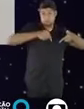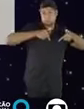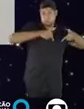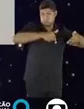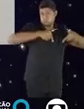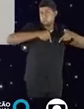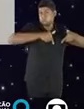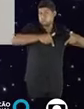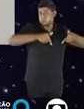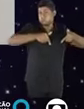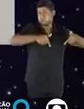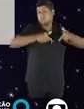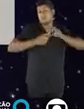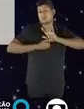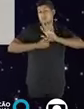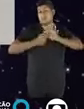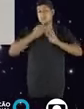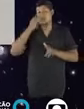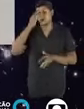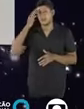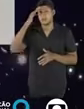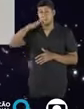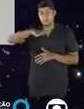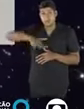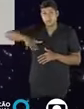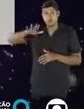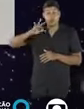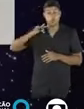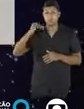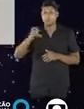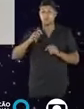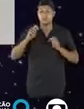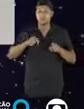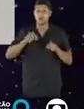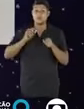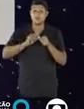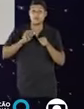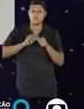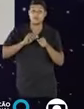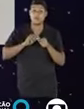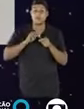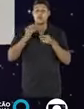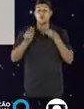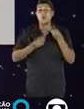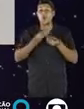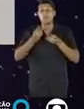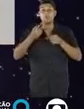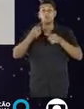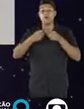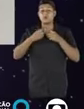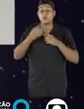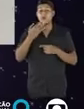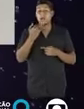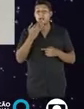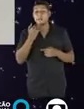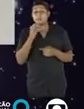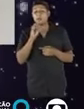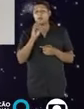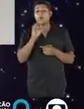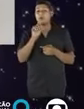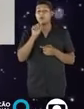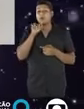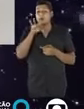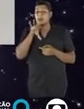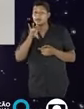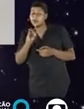mesmo de mostrar às pessoas, né, o que a gente pode fazer, como que a gente, por que que a alimentação orgânica, a